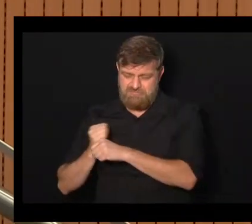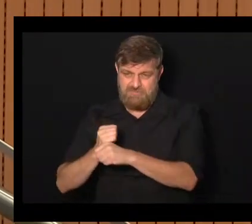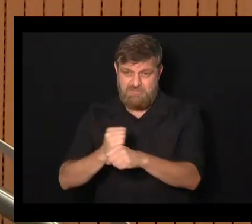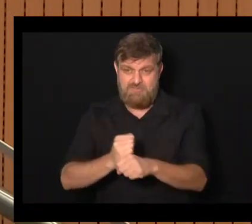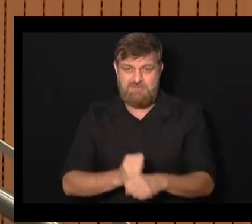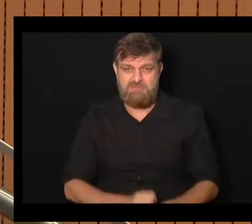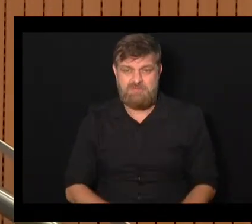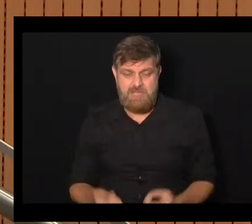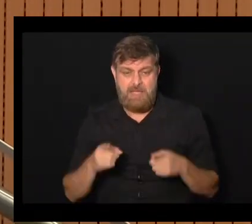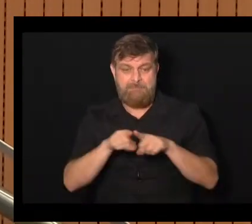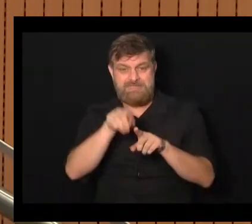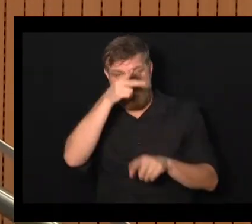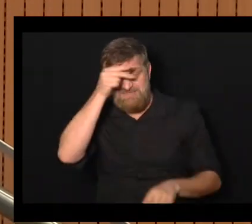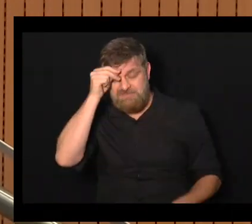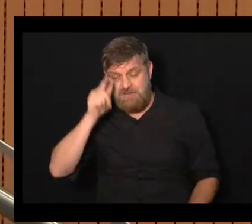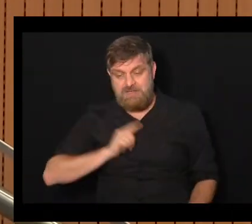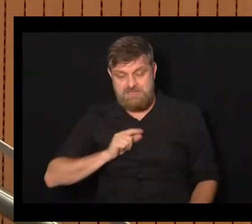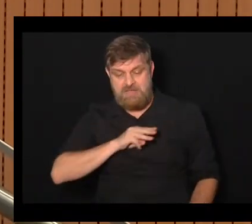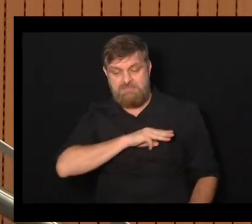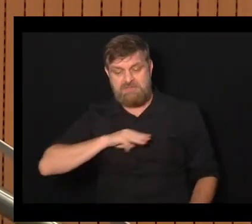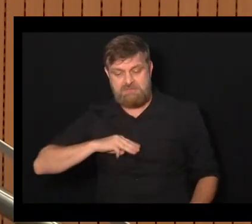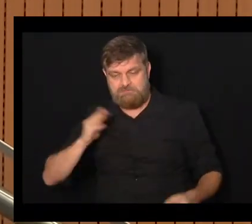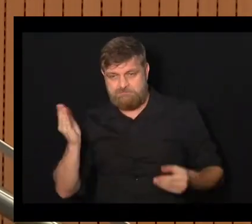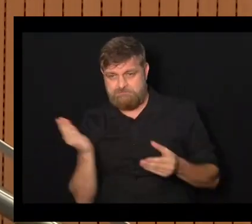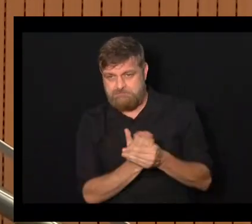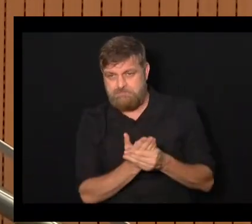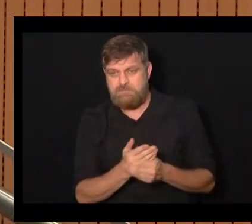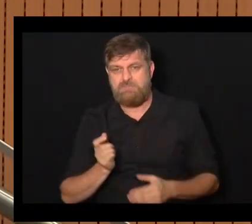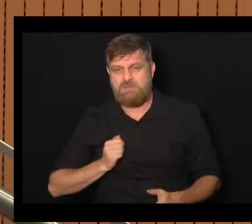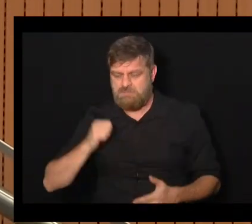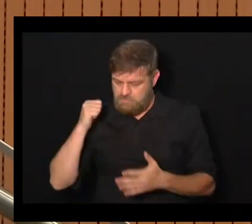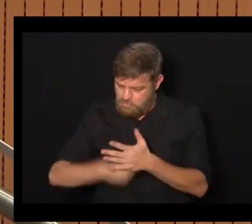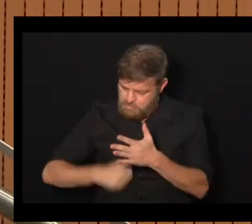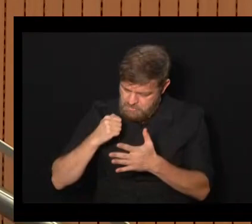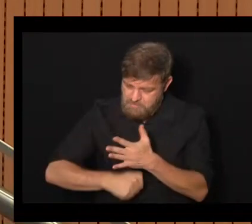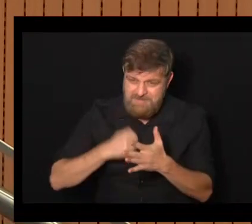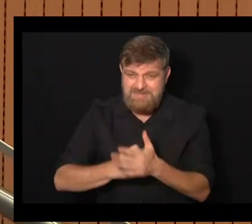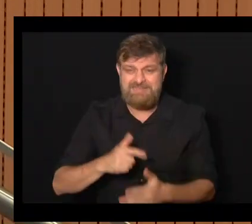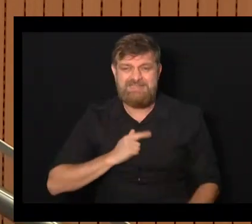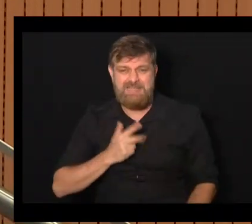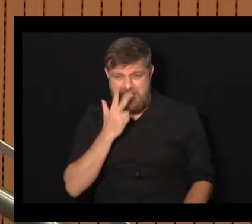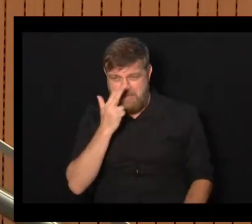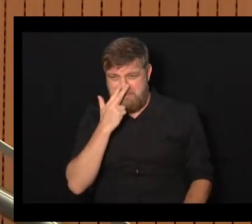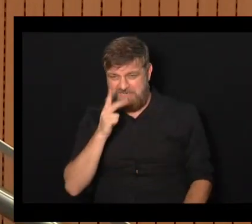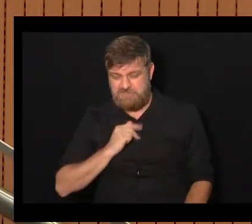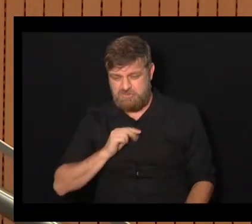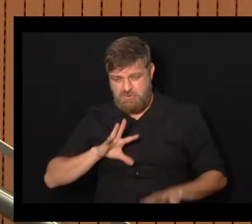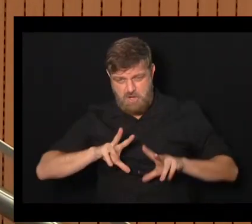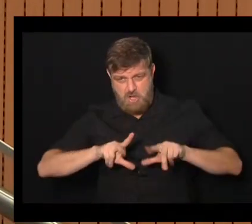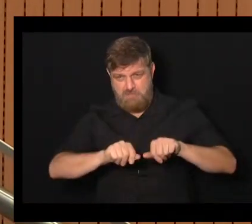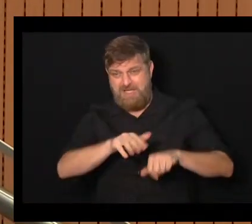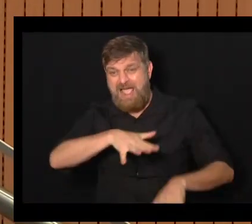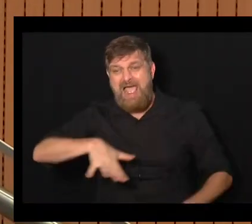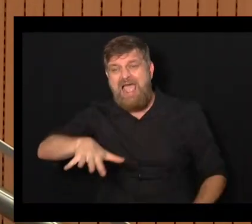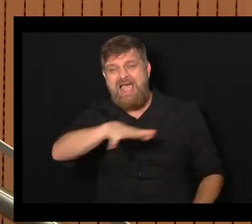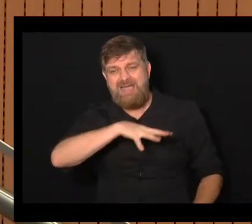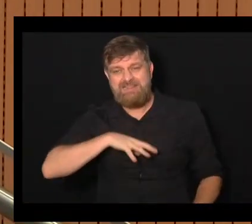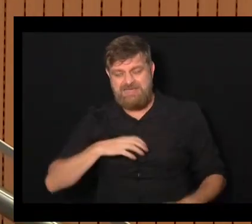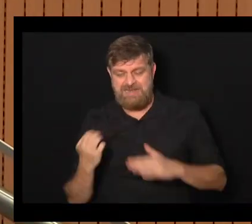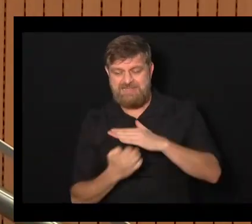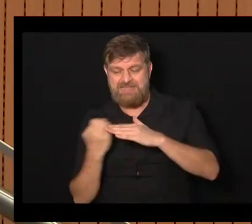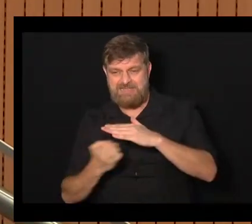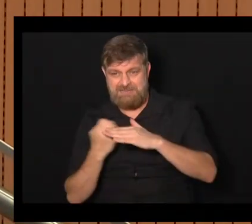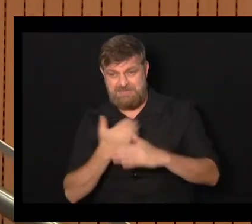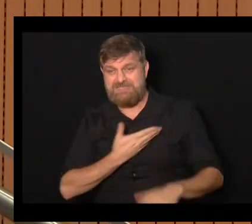do governo. Essa é uma ação do MP, que nós viemos batendo sobre a grande máfia que domina o transporte público da cidade de